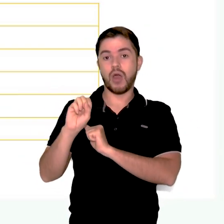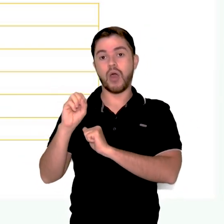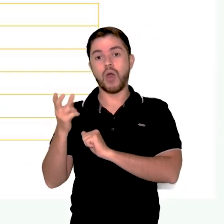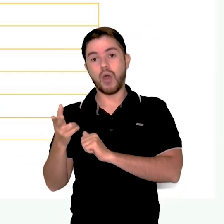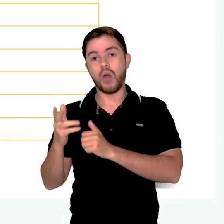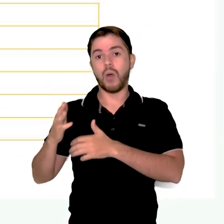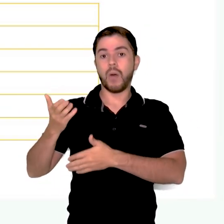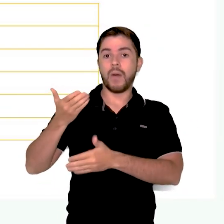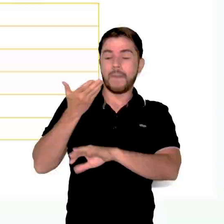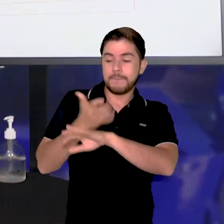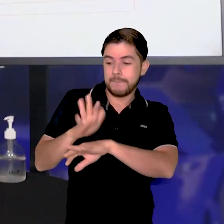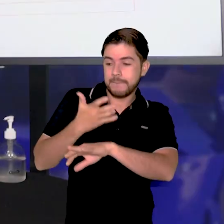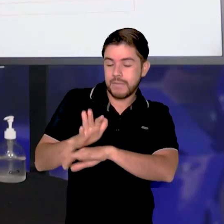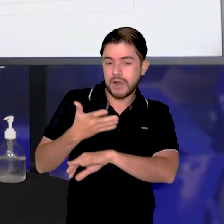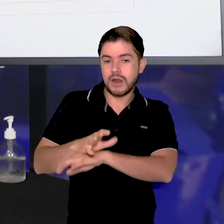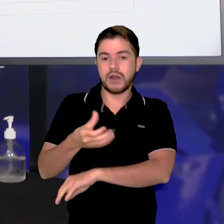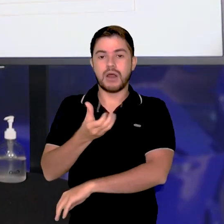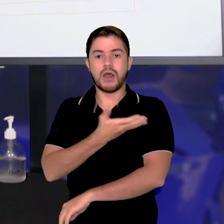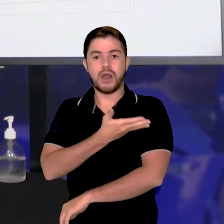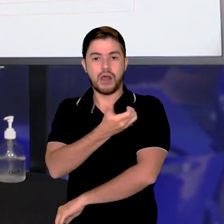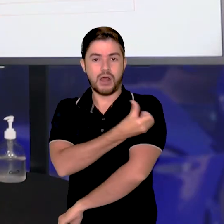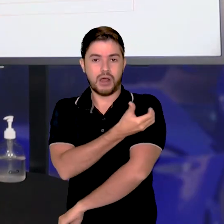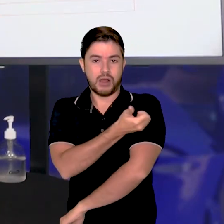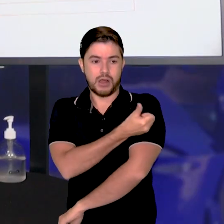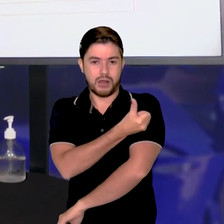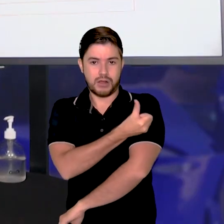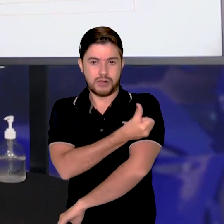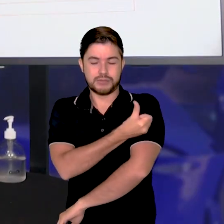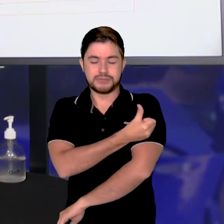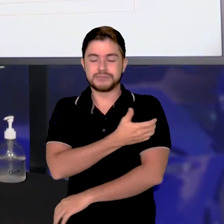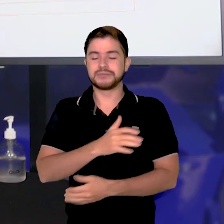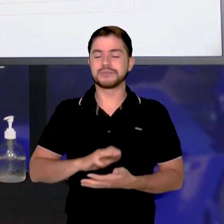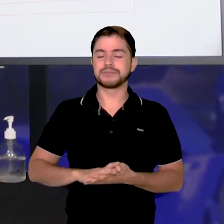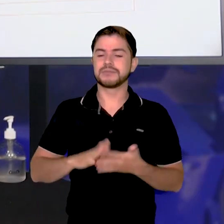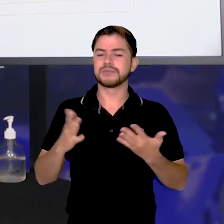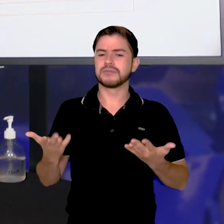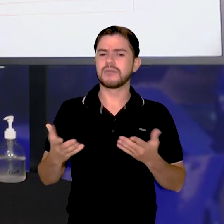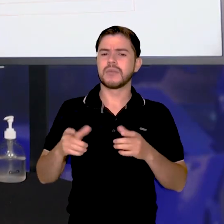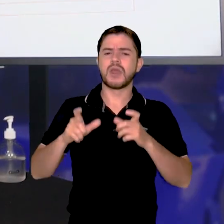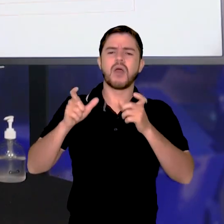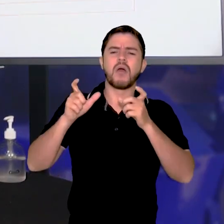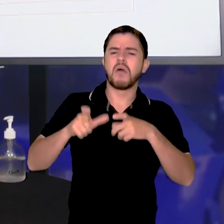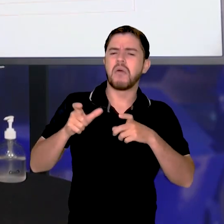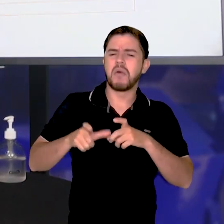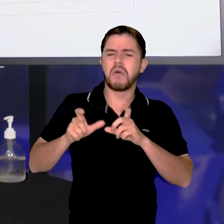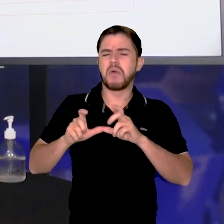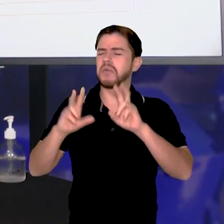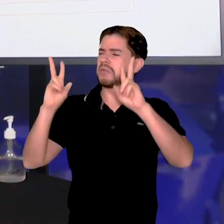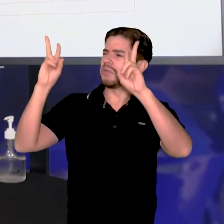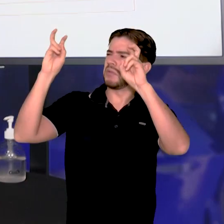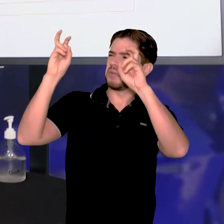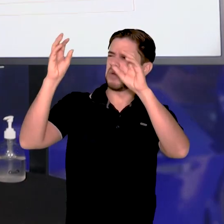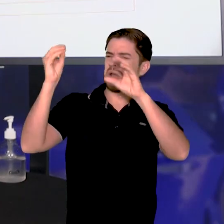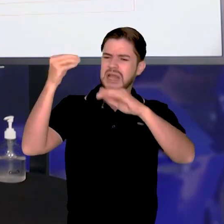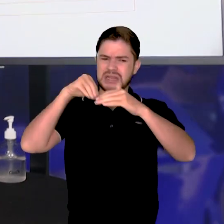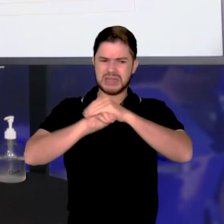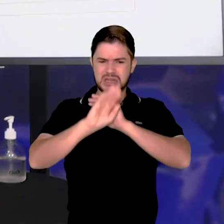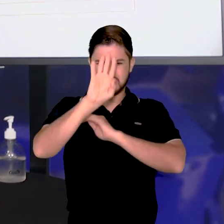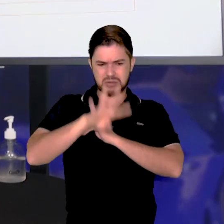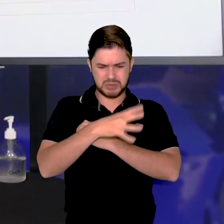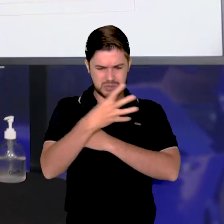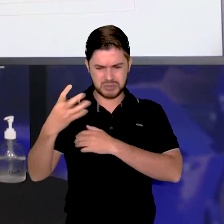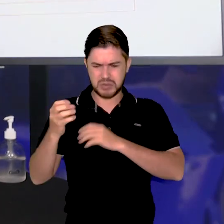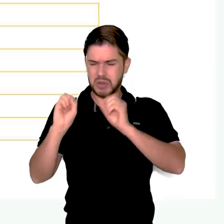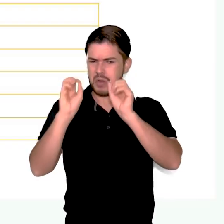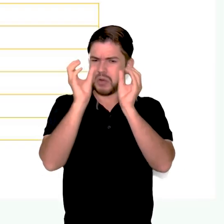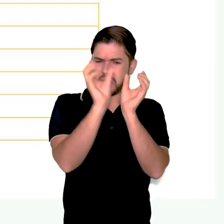atividades praticadas pelos alunos do sexto ano, tá ok? E onde será que a gente coloca esse título? Será que é dentro da tabela, fora da